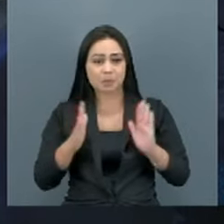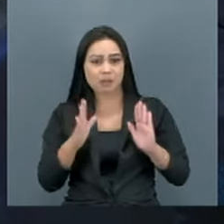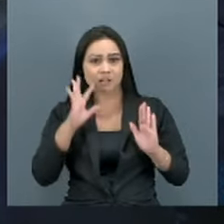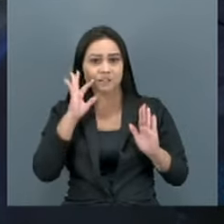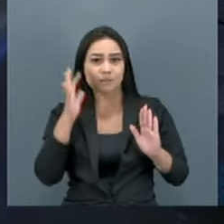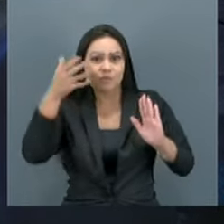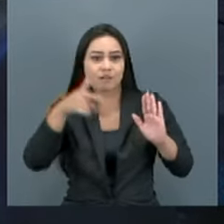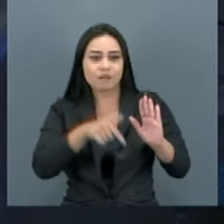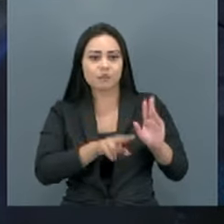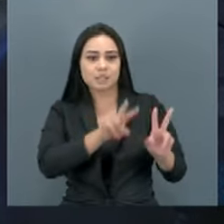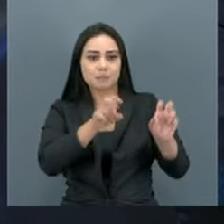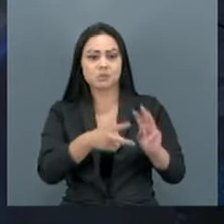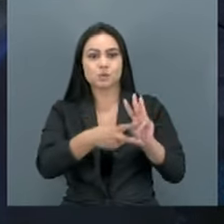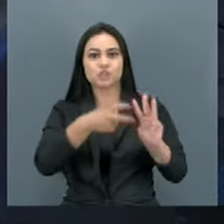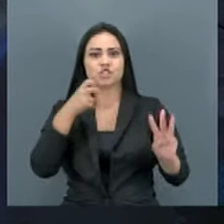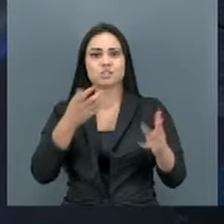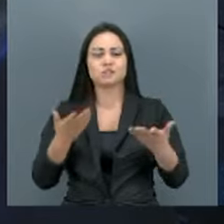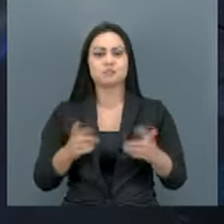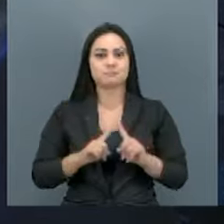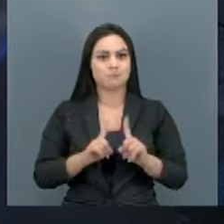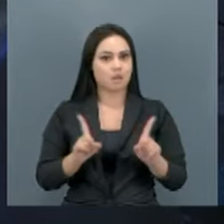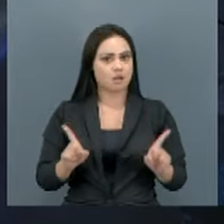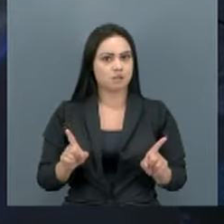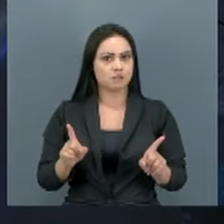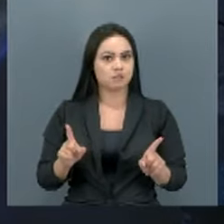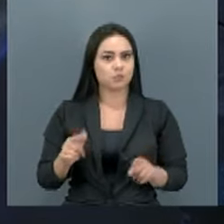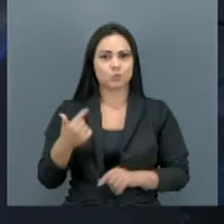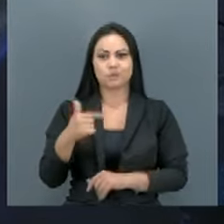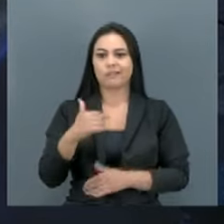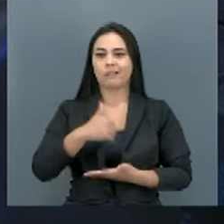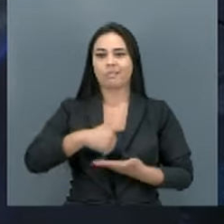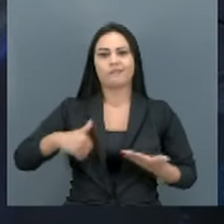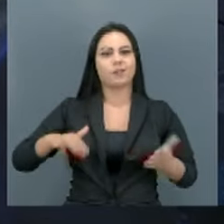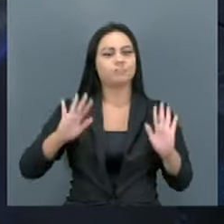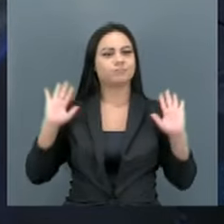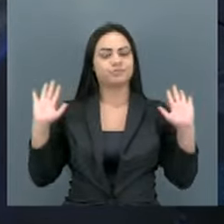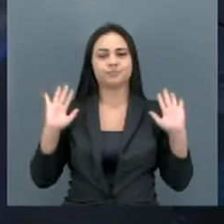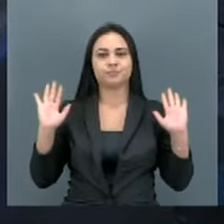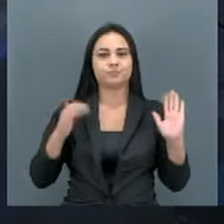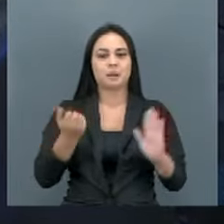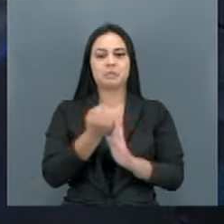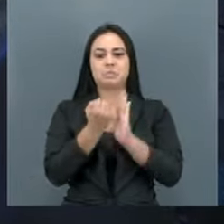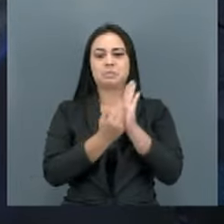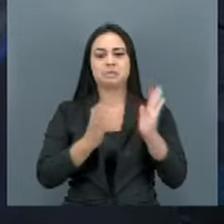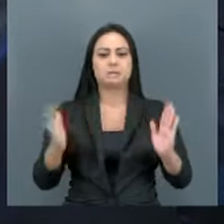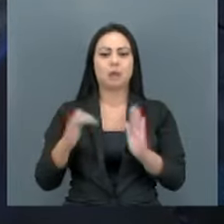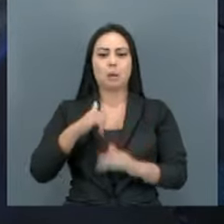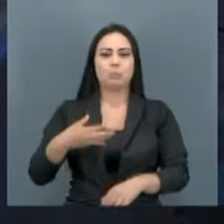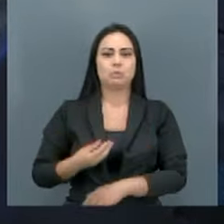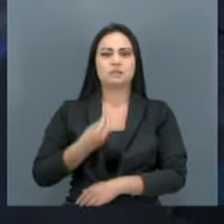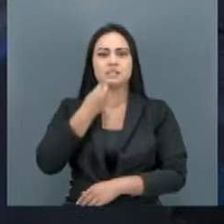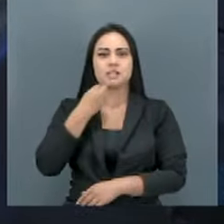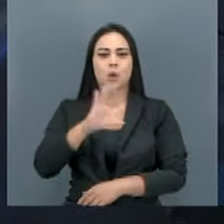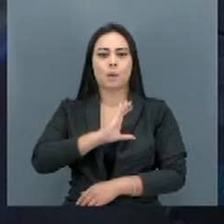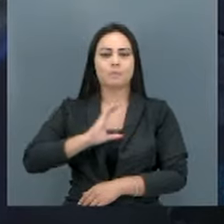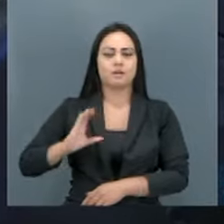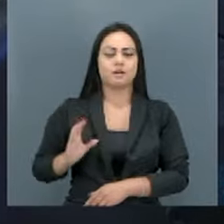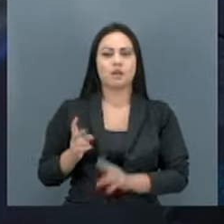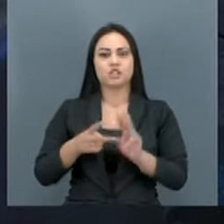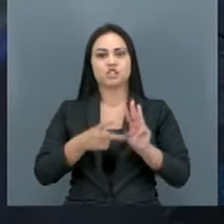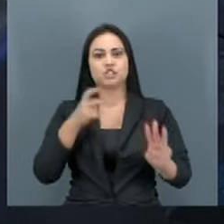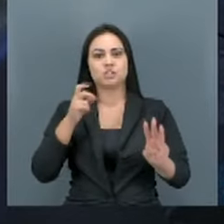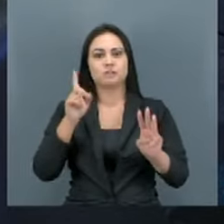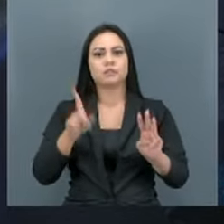dos indígenas. E não tem nada a ver marco temporal com oportunizar as comunidades indígenas,